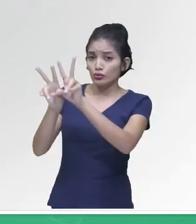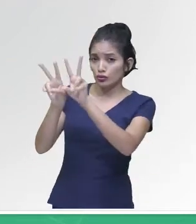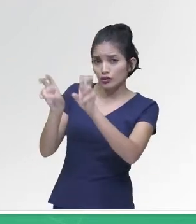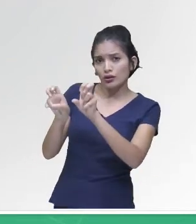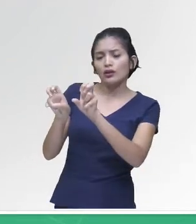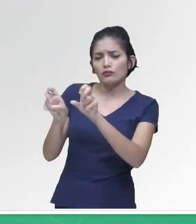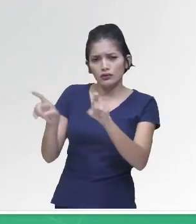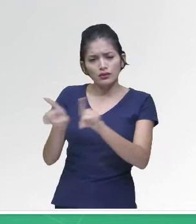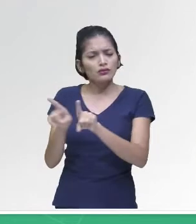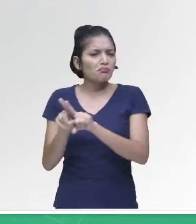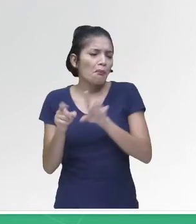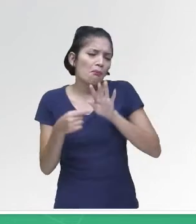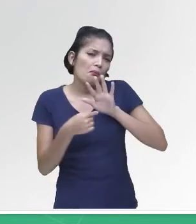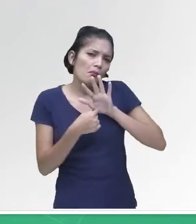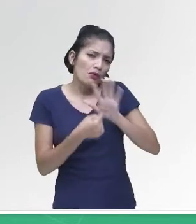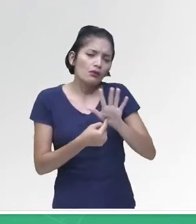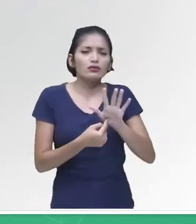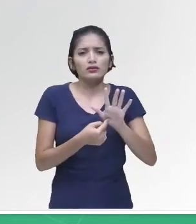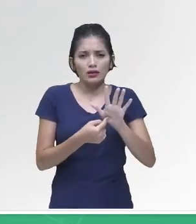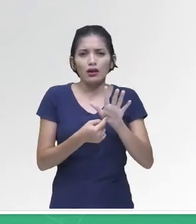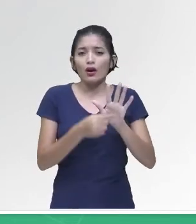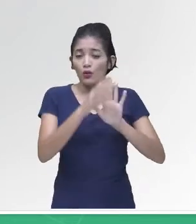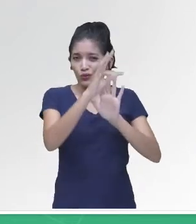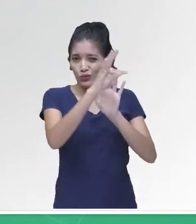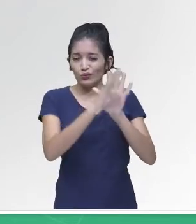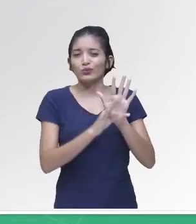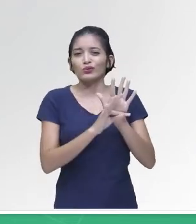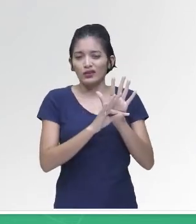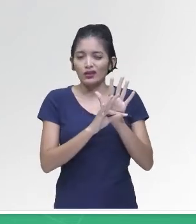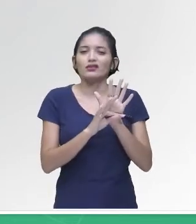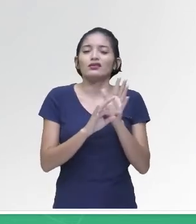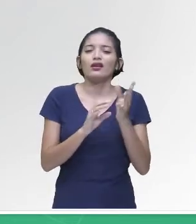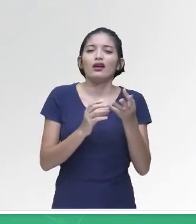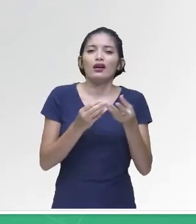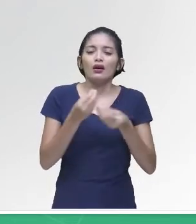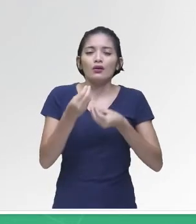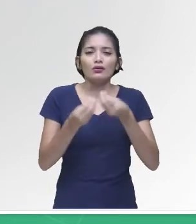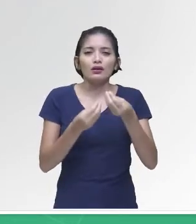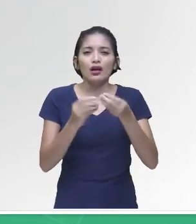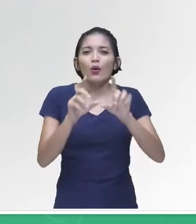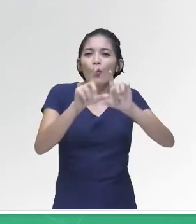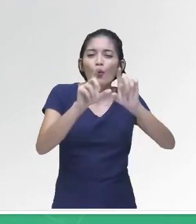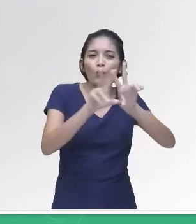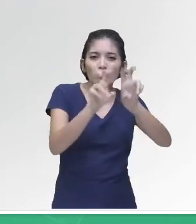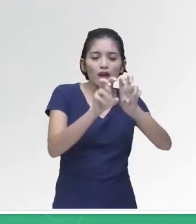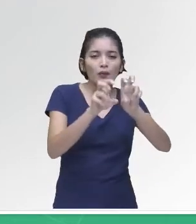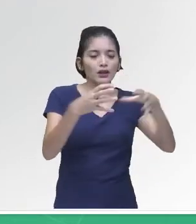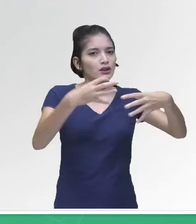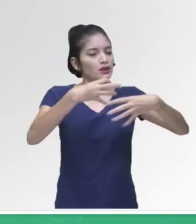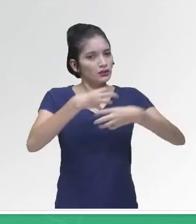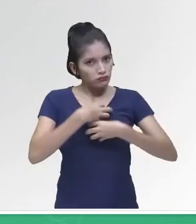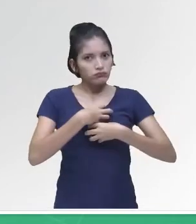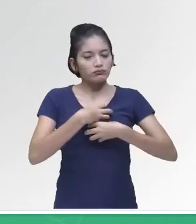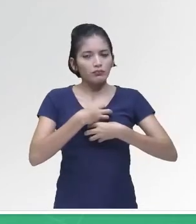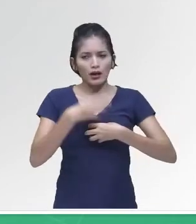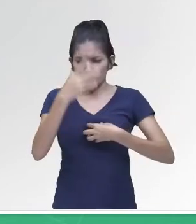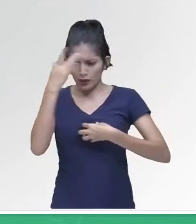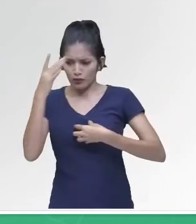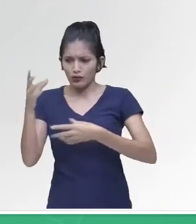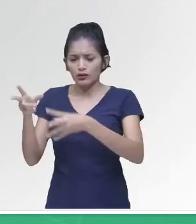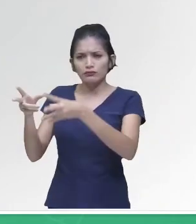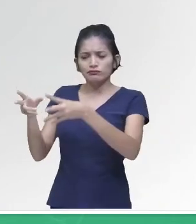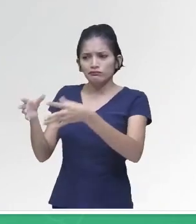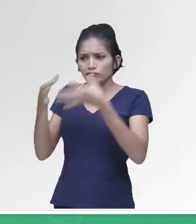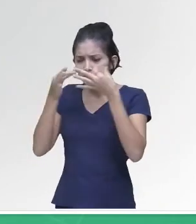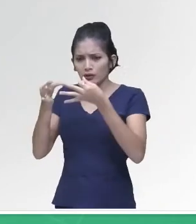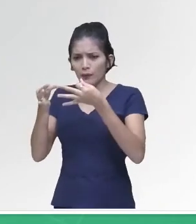que, inclusive, trazem aí um texto que é mais, vamos dizer assim, um título mais impactante para chamar a atenção, para dizer, ei, vem aqui